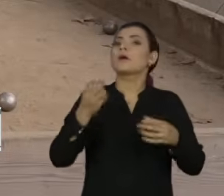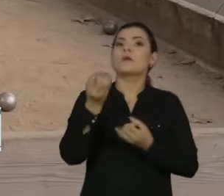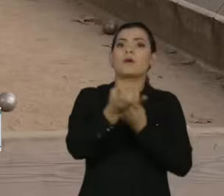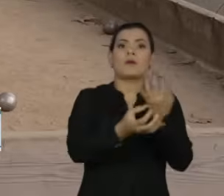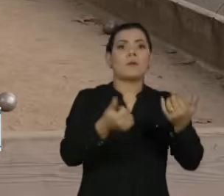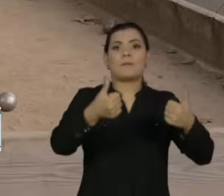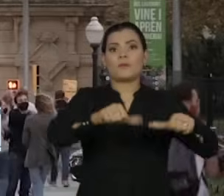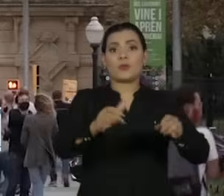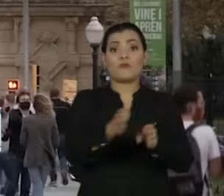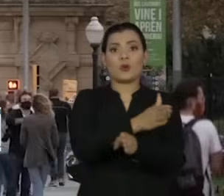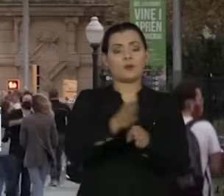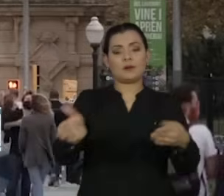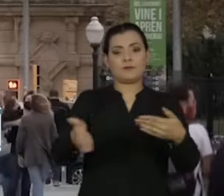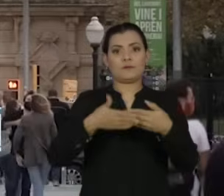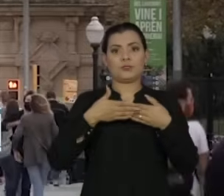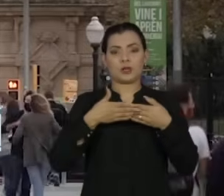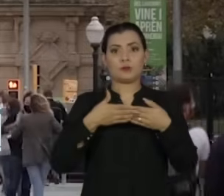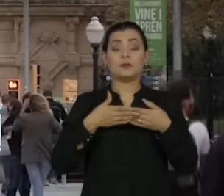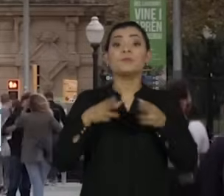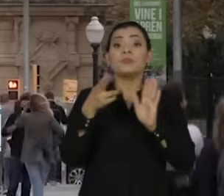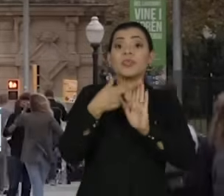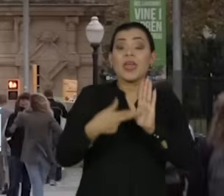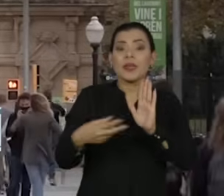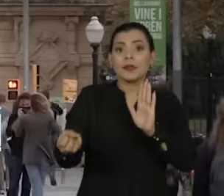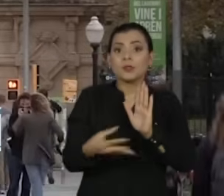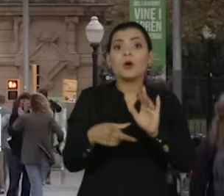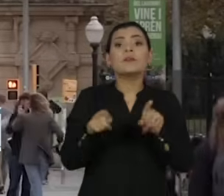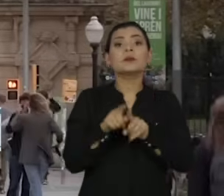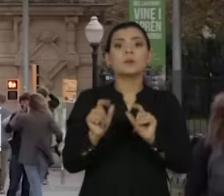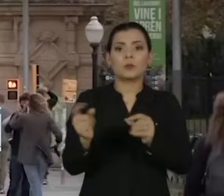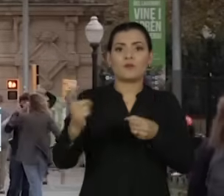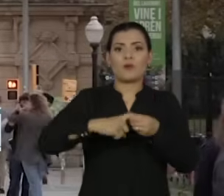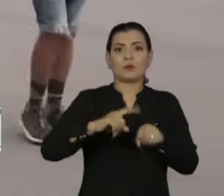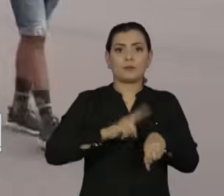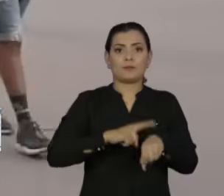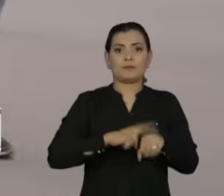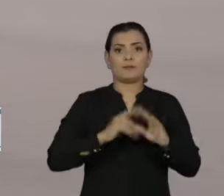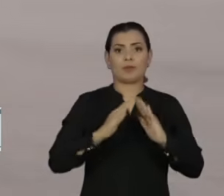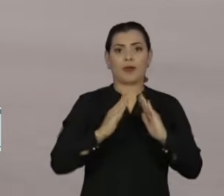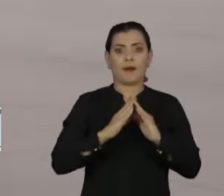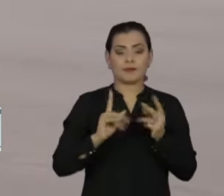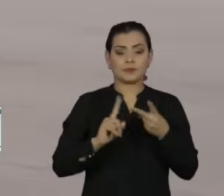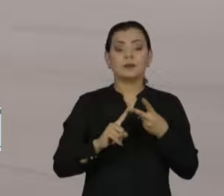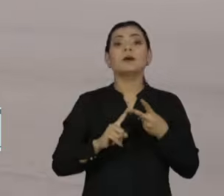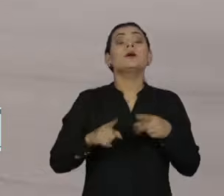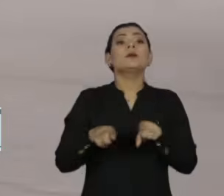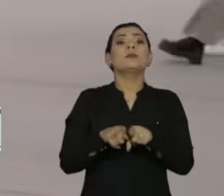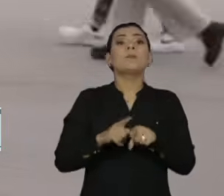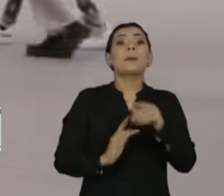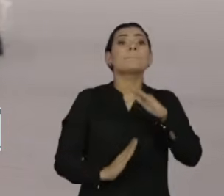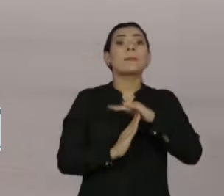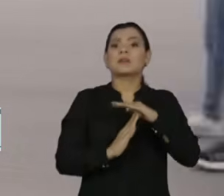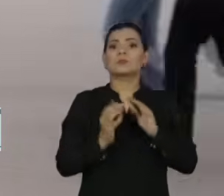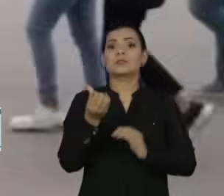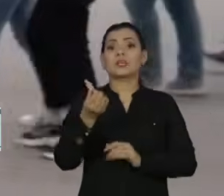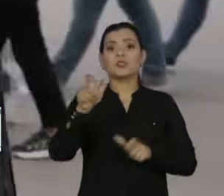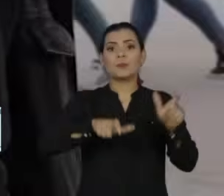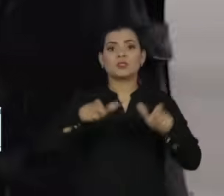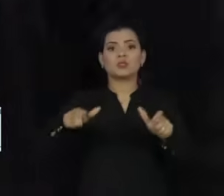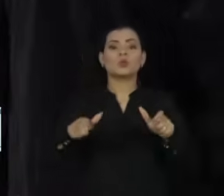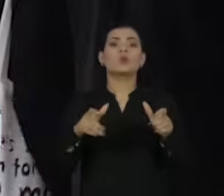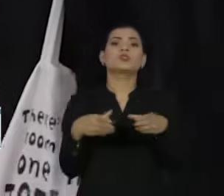suas fronteiras. Novas medidas também incluem toque de recolher noturno e, no máximo, 6 pessoas em